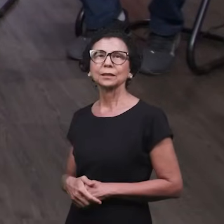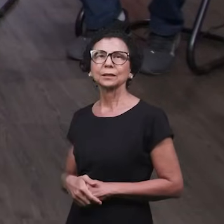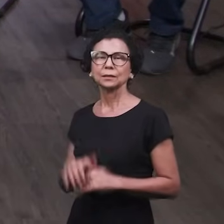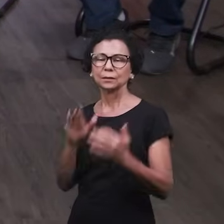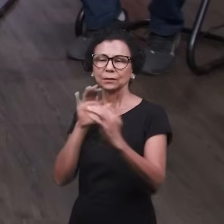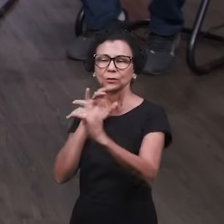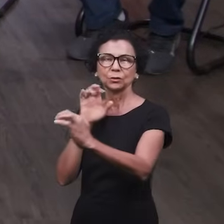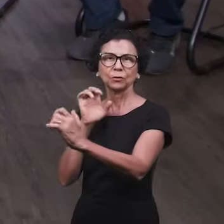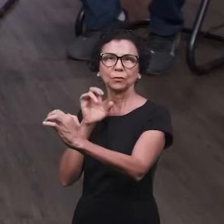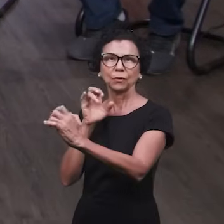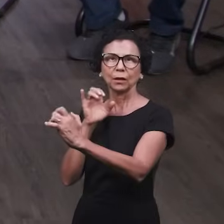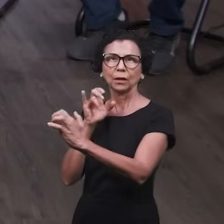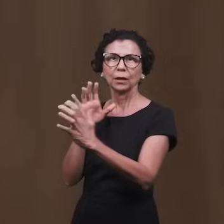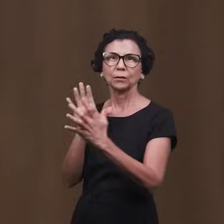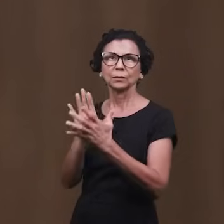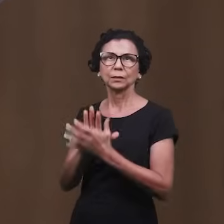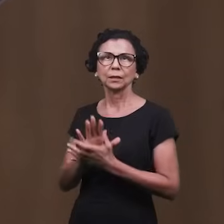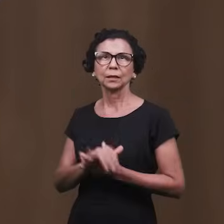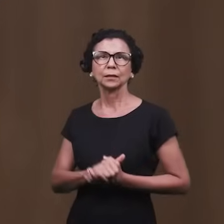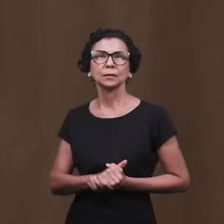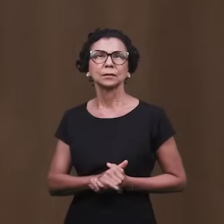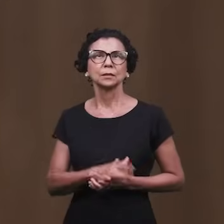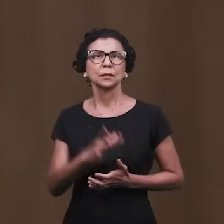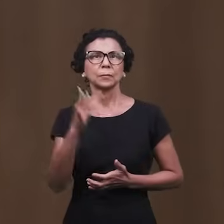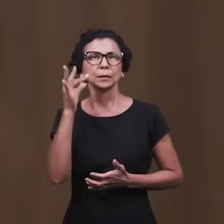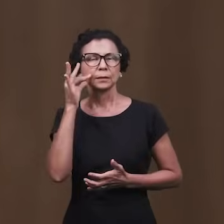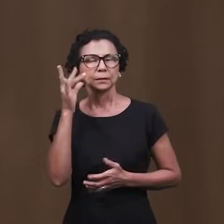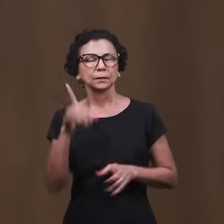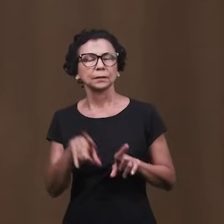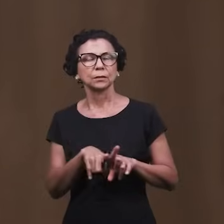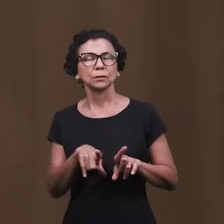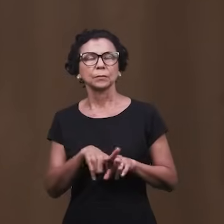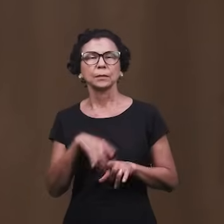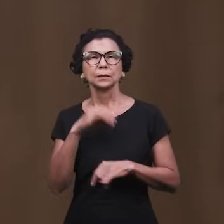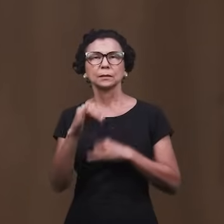também, mas mais pelo online. Tem algum endereço